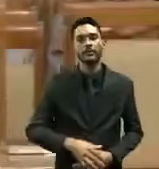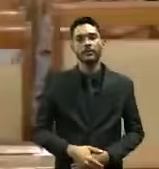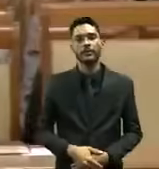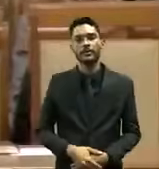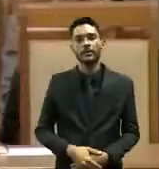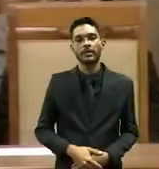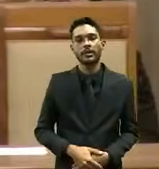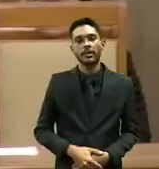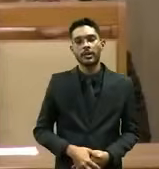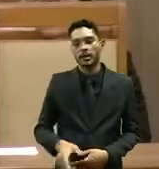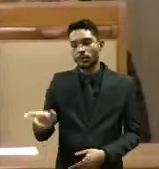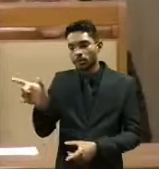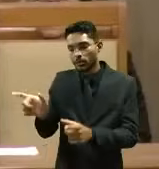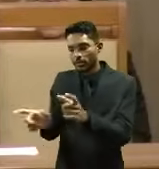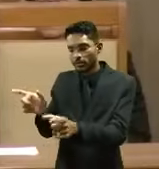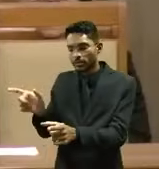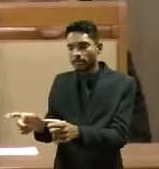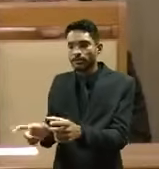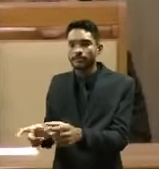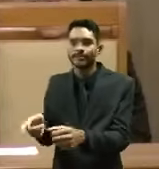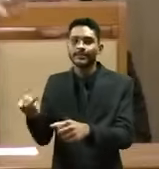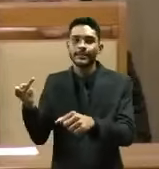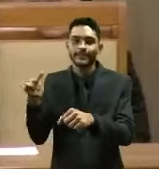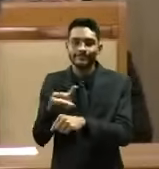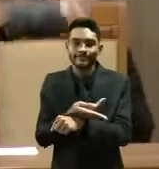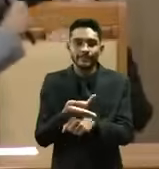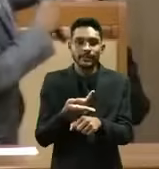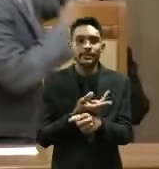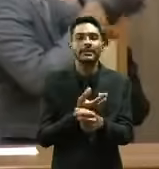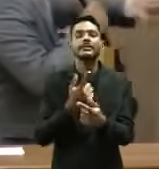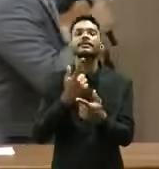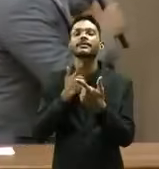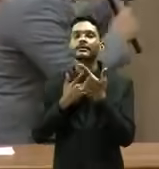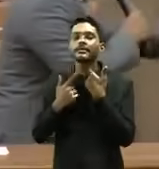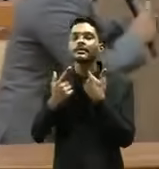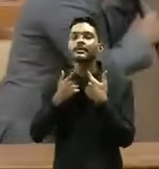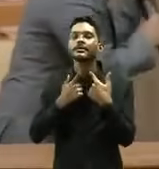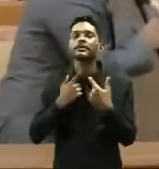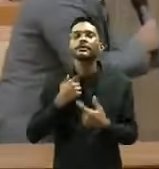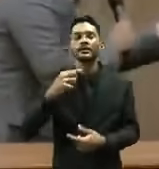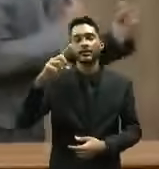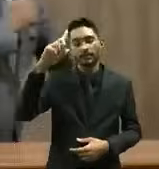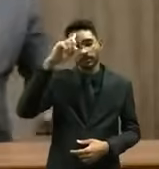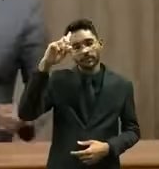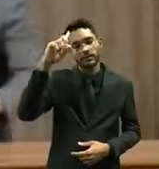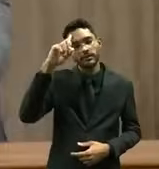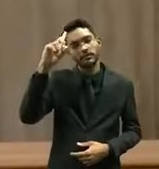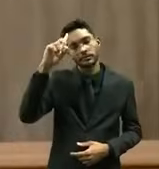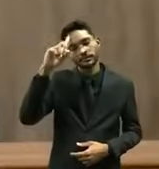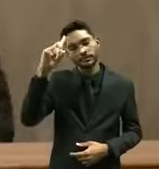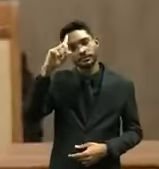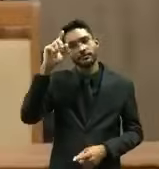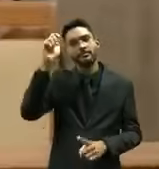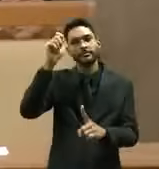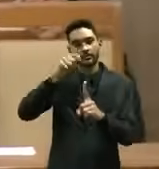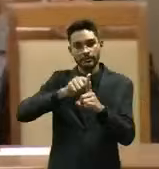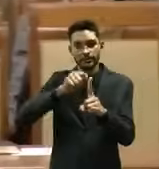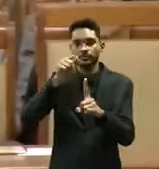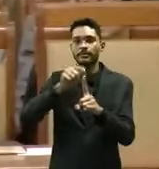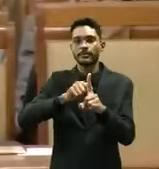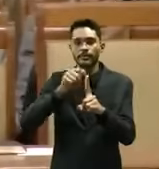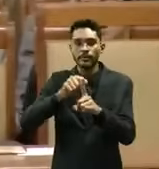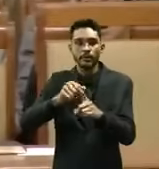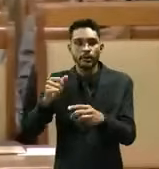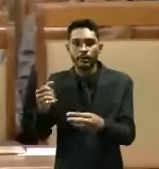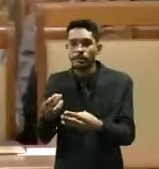iam buscar Eles passavam era dias e meses em em oração e jejum